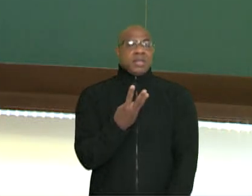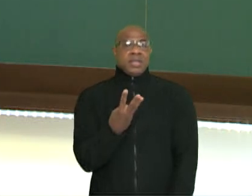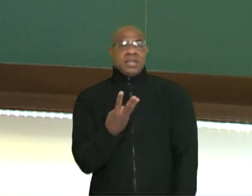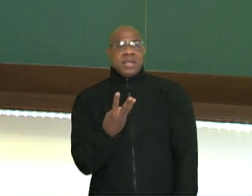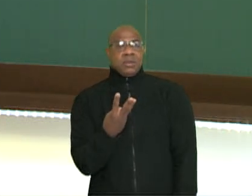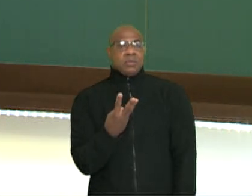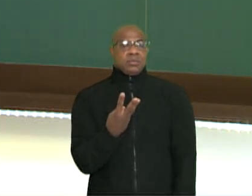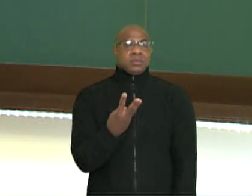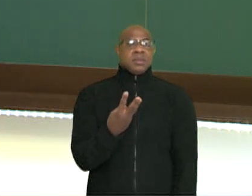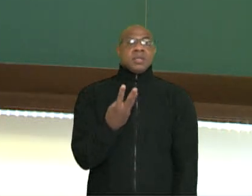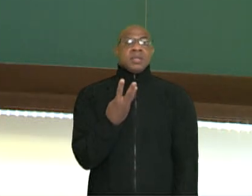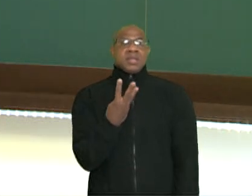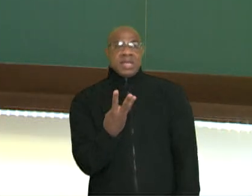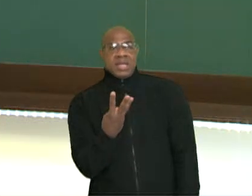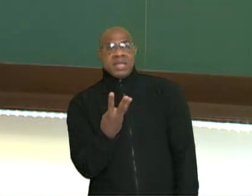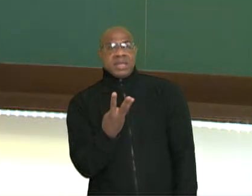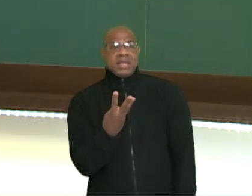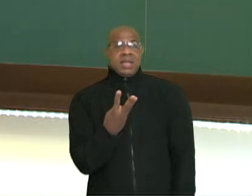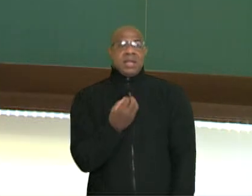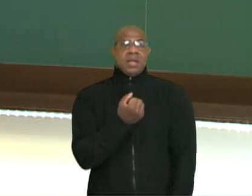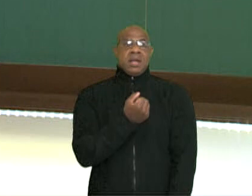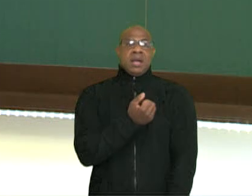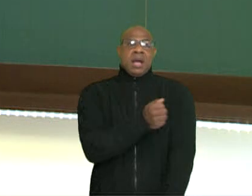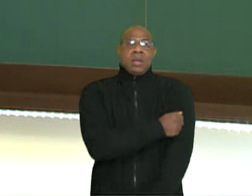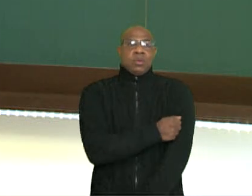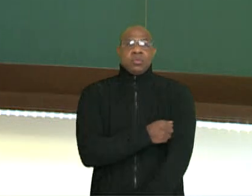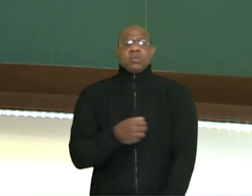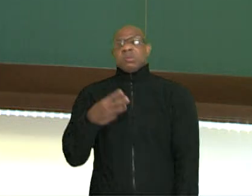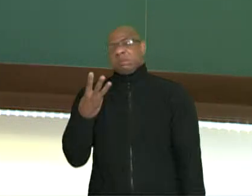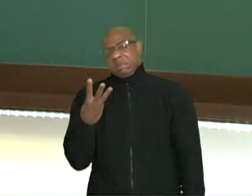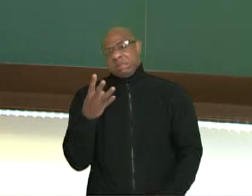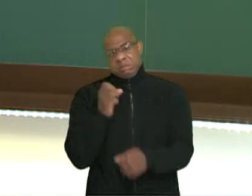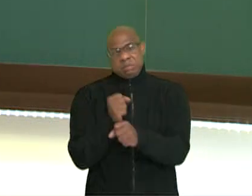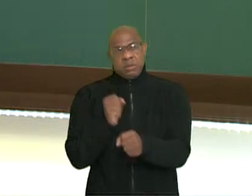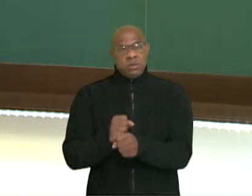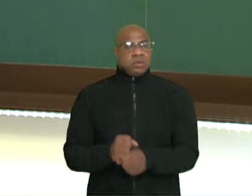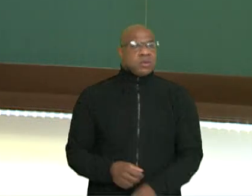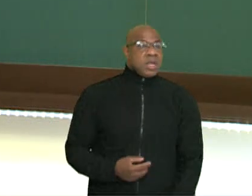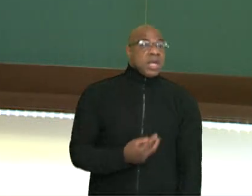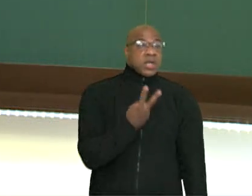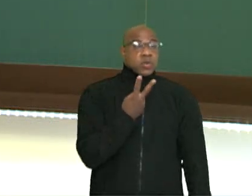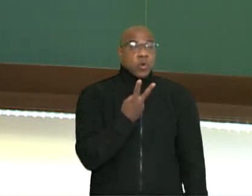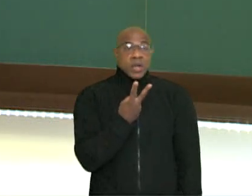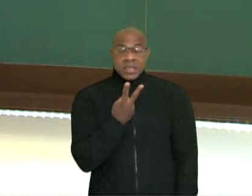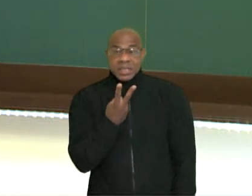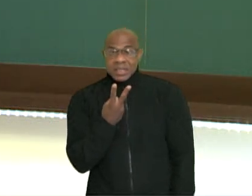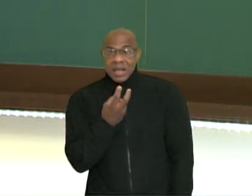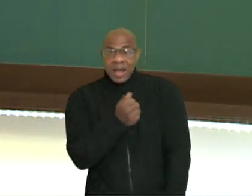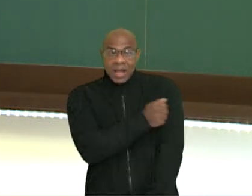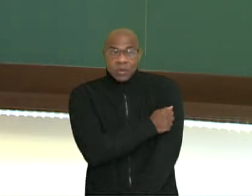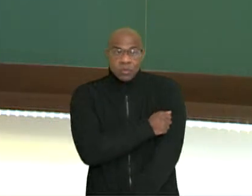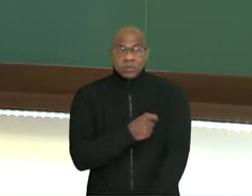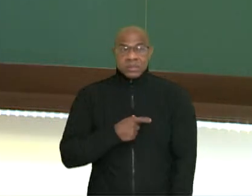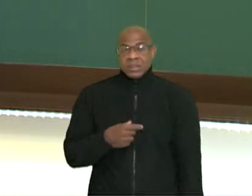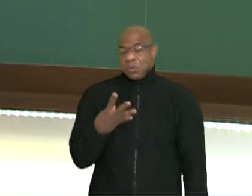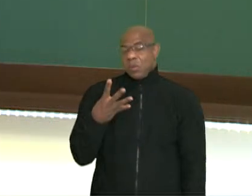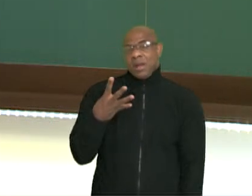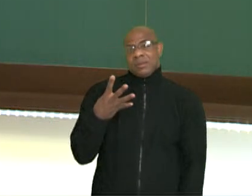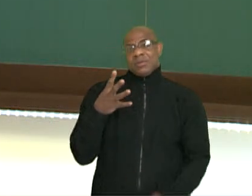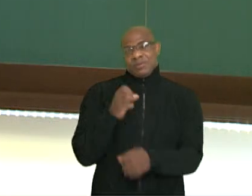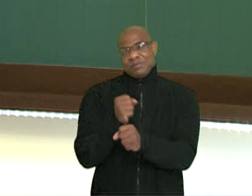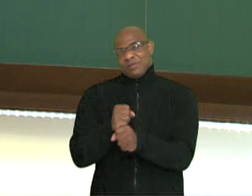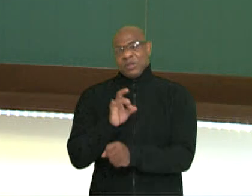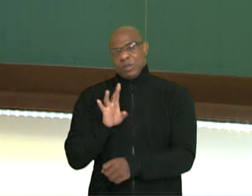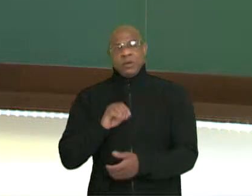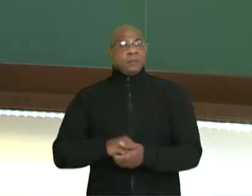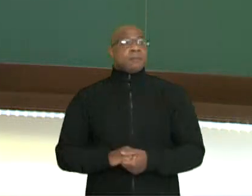4 e dois alunos com média 5. Então, no total, eu tenho 8 alunos abaixo da média. É só pegar o número de alunos ali.